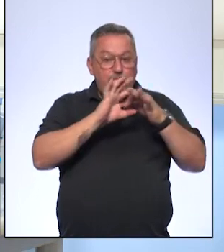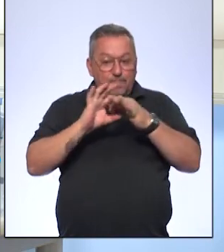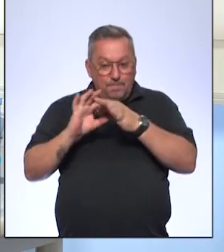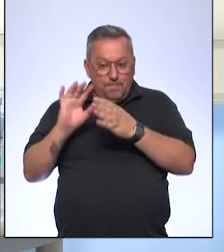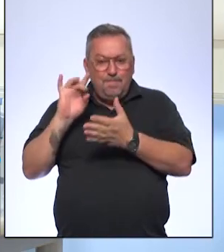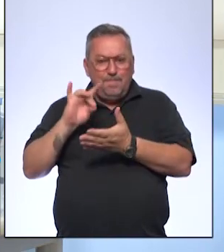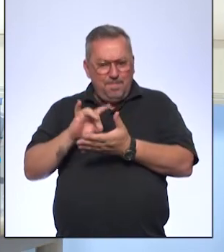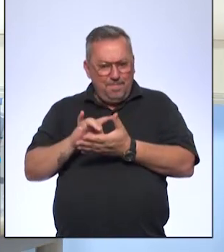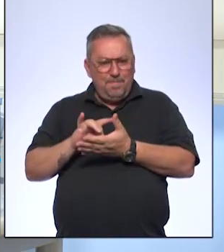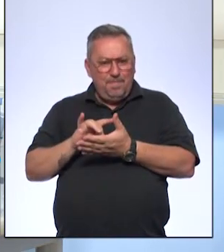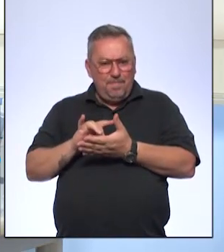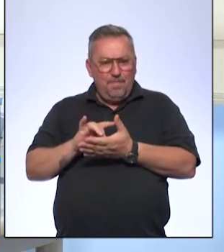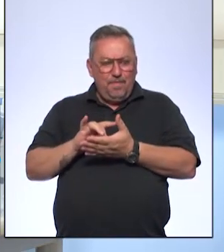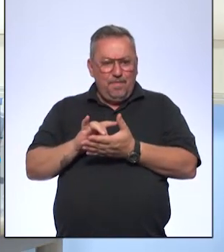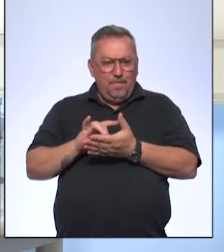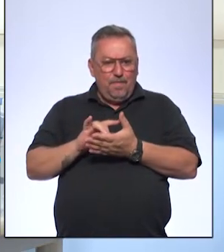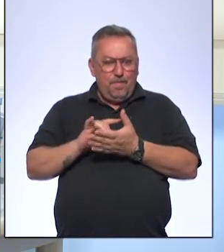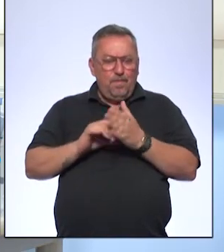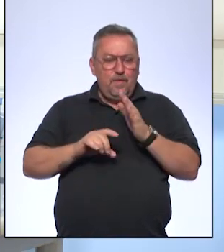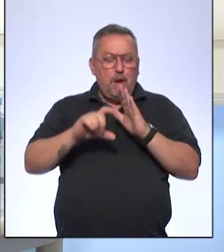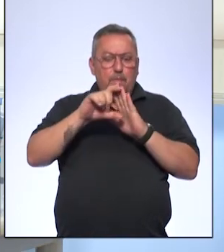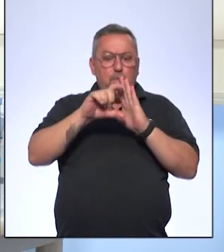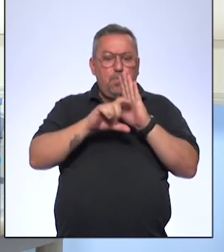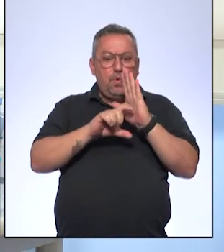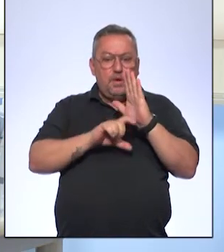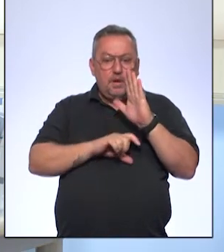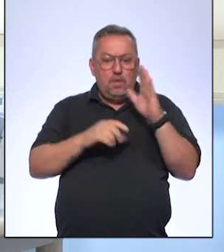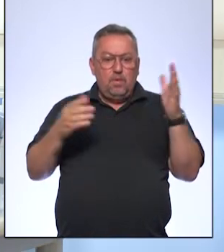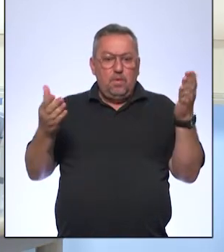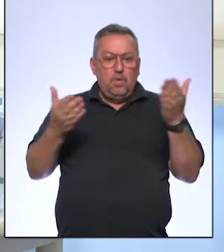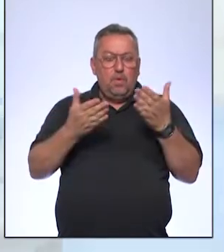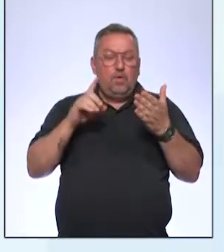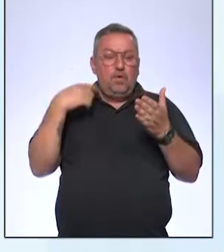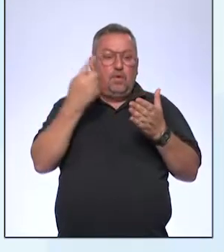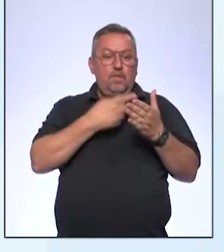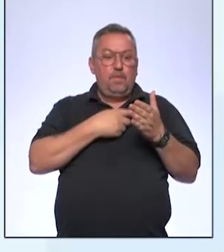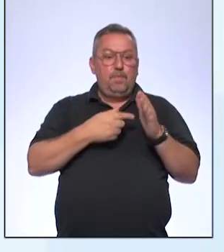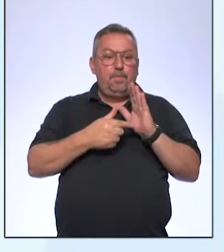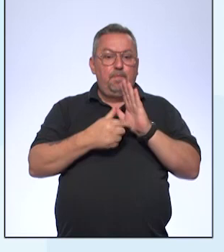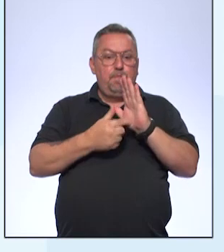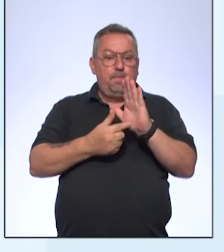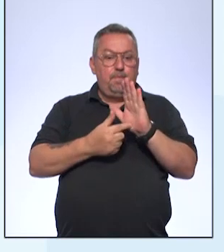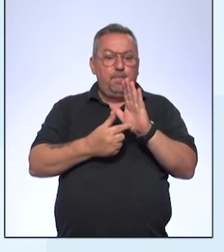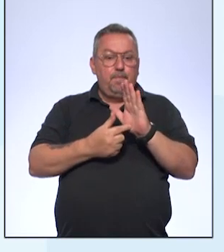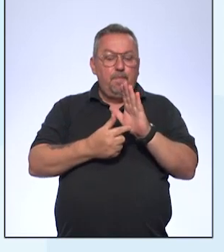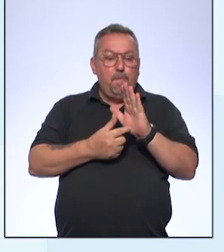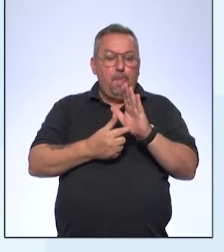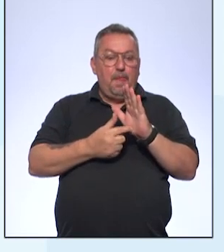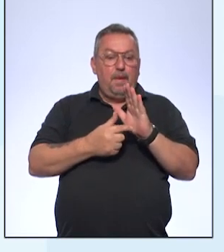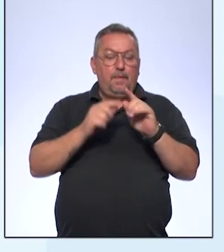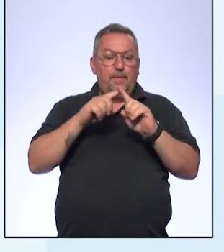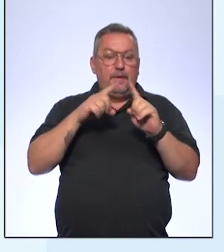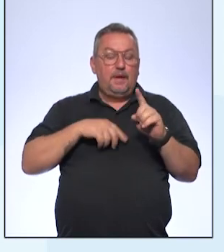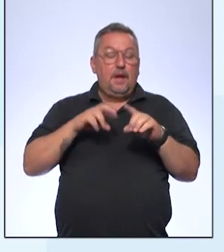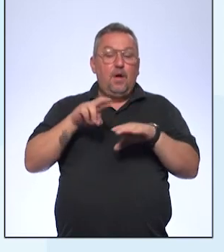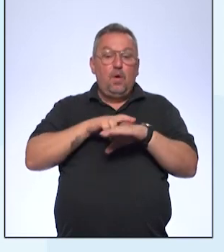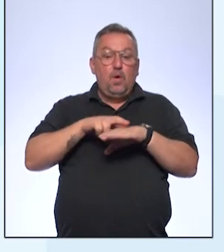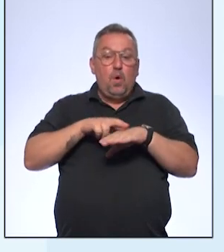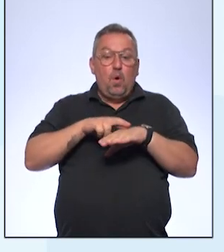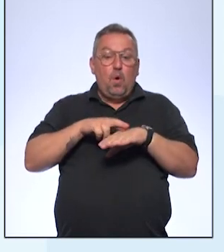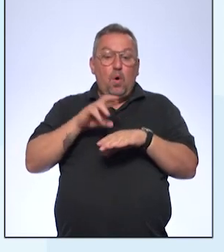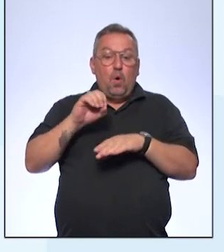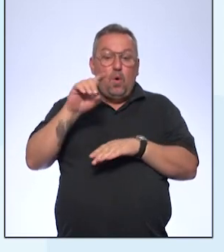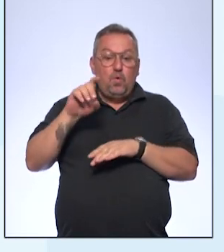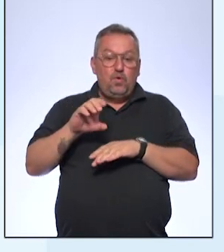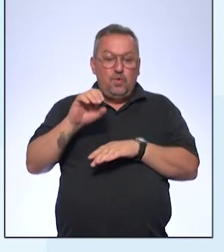Isso mesmo, né? E a proporcionalidade que vai aparecer para vocês aí, nós vamos ca caracterizar, né? Já está até em roxo ali, é a